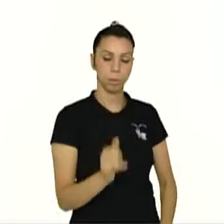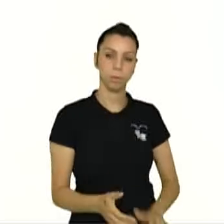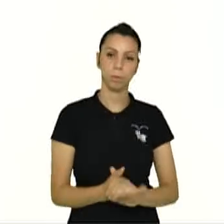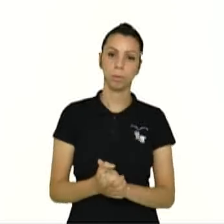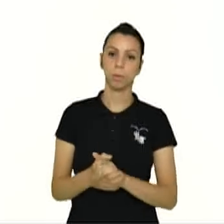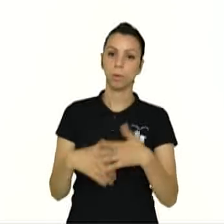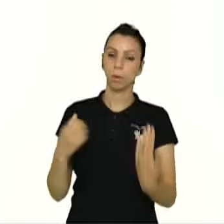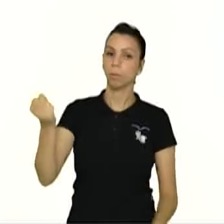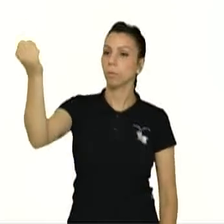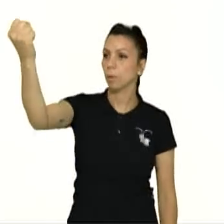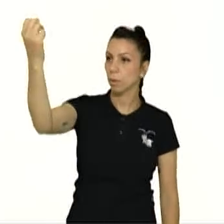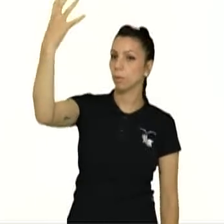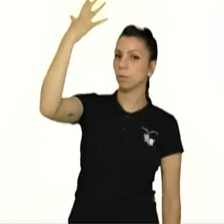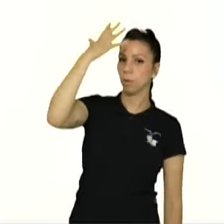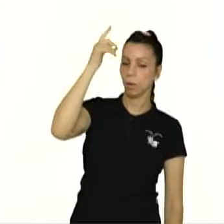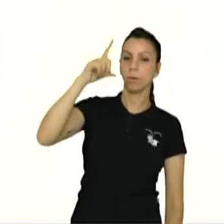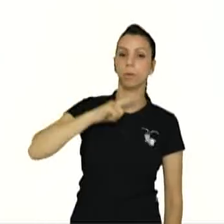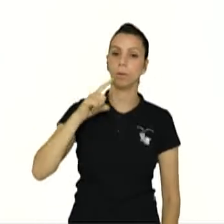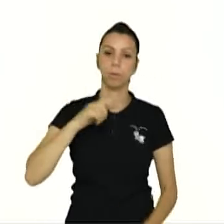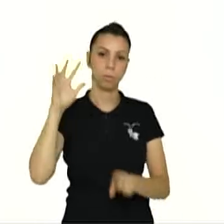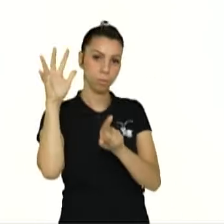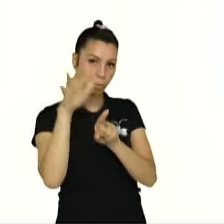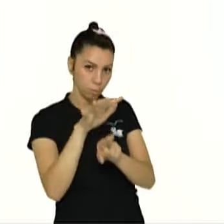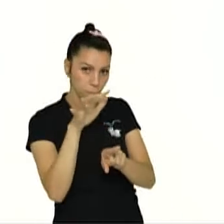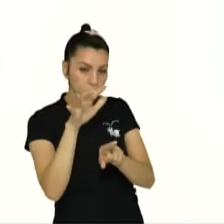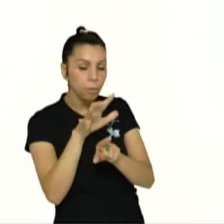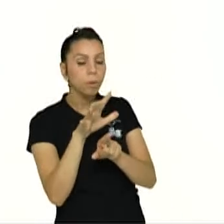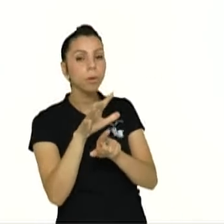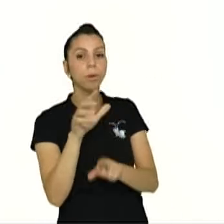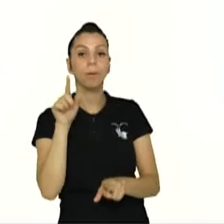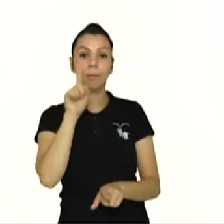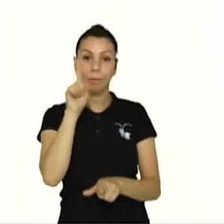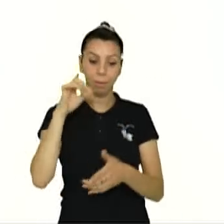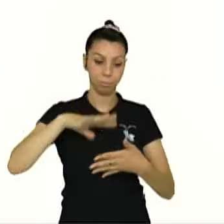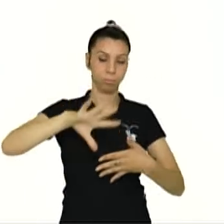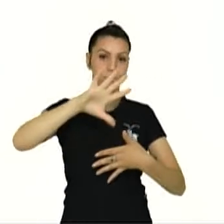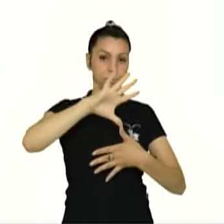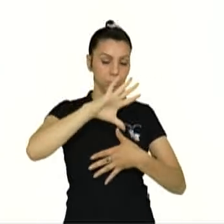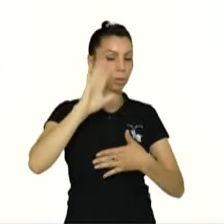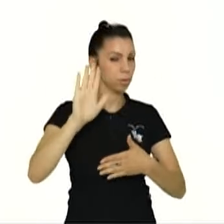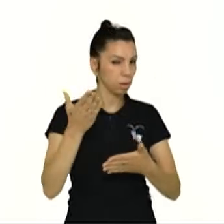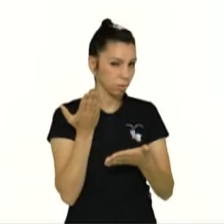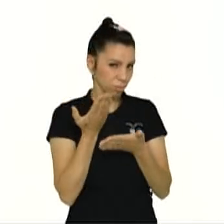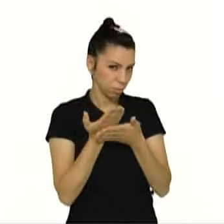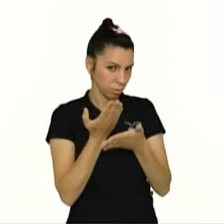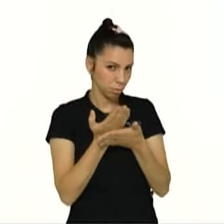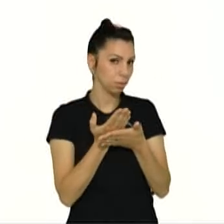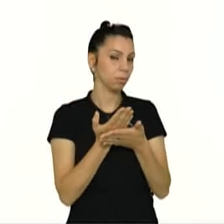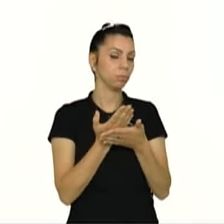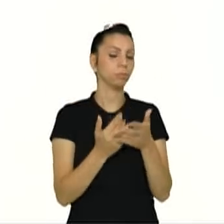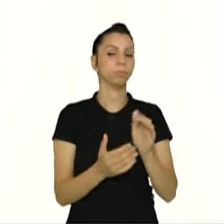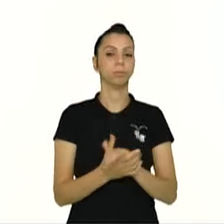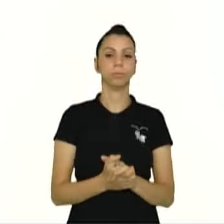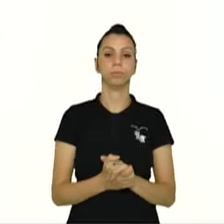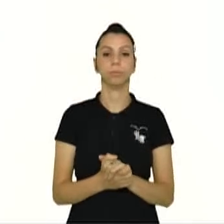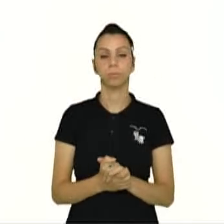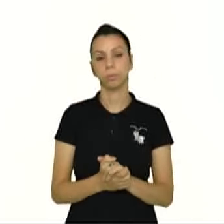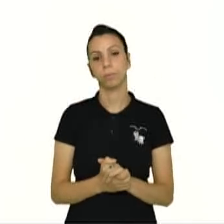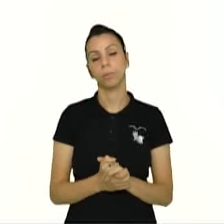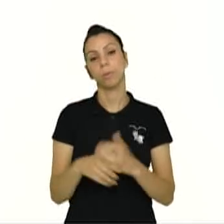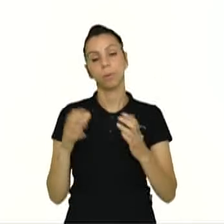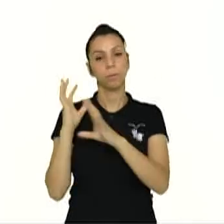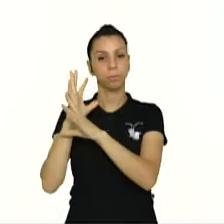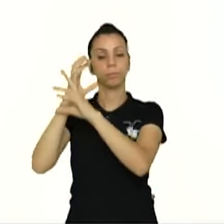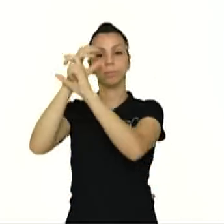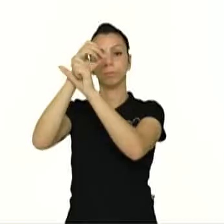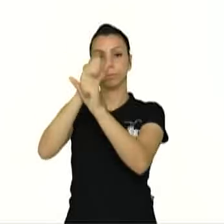iluminismo teve suas influências nas Américas, já estudamos isso, tá? Podemos lembrar aqui,